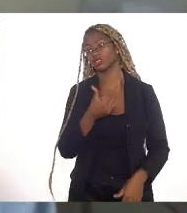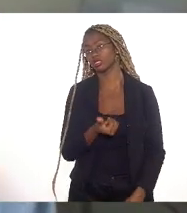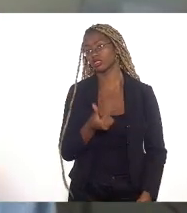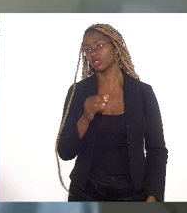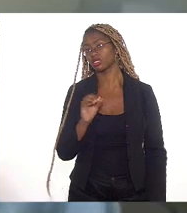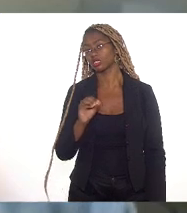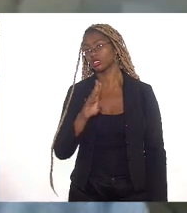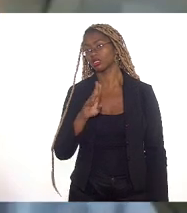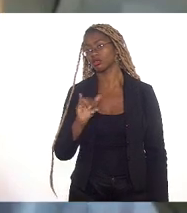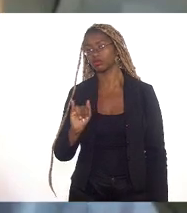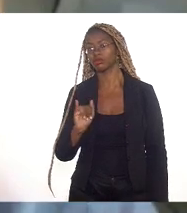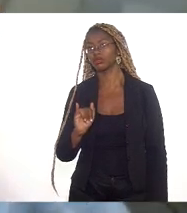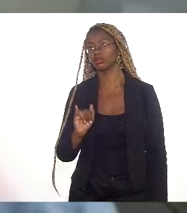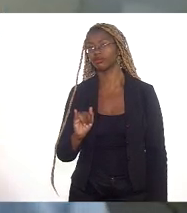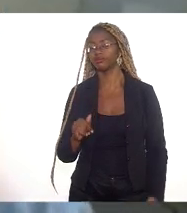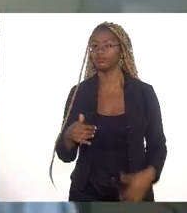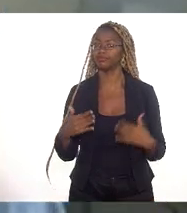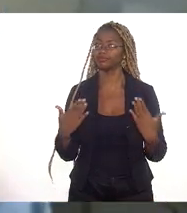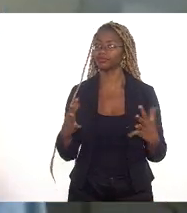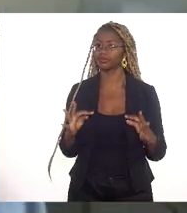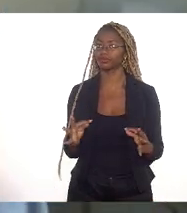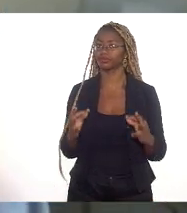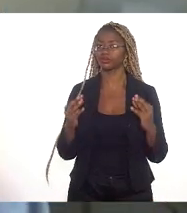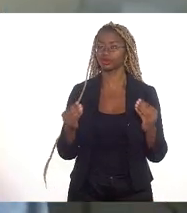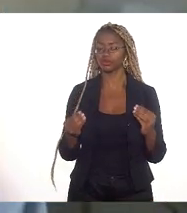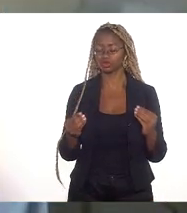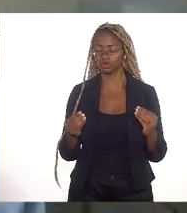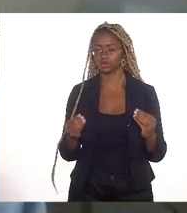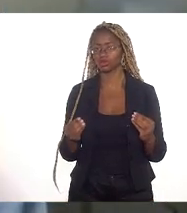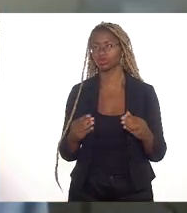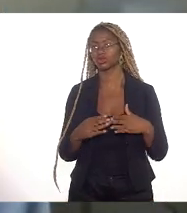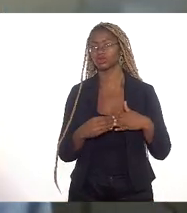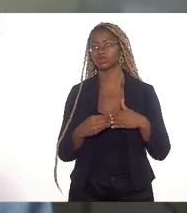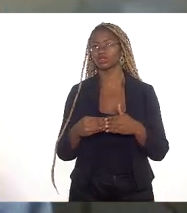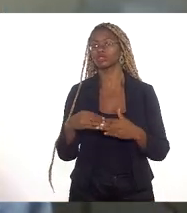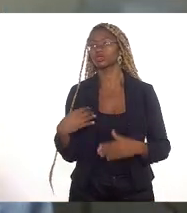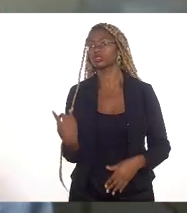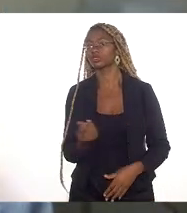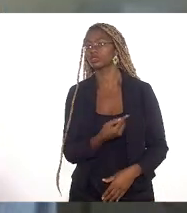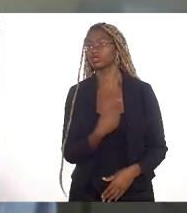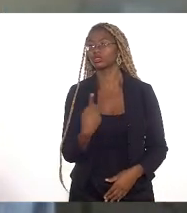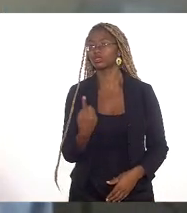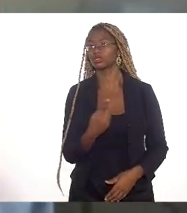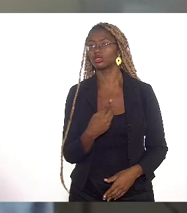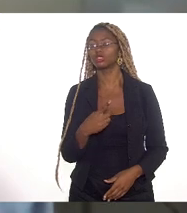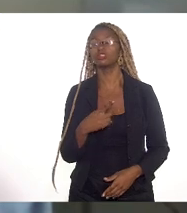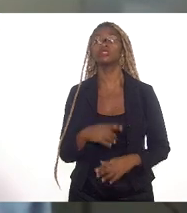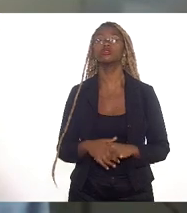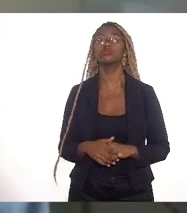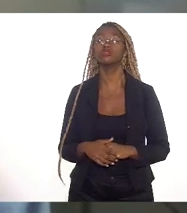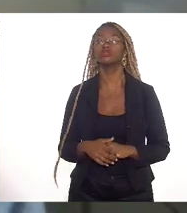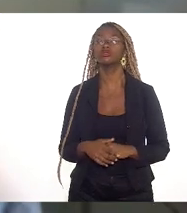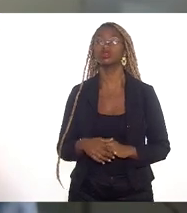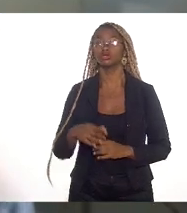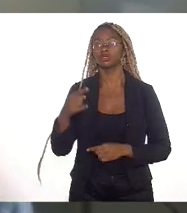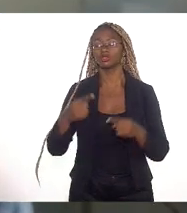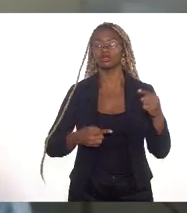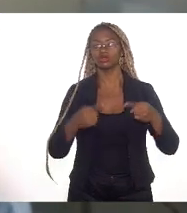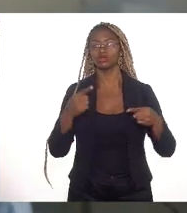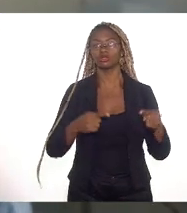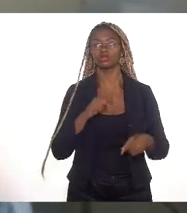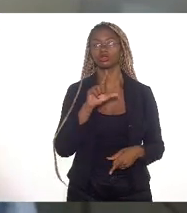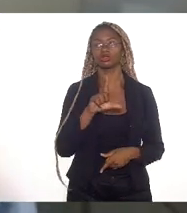Né? Então, tudo isso nos leva a ter querido discutir a LDO para chamar